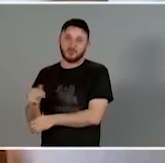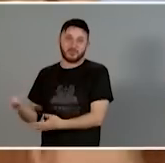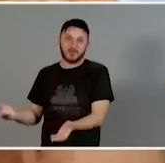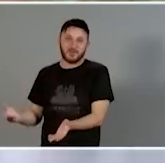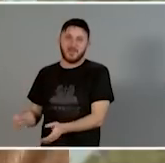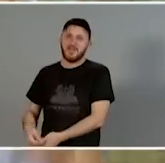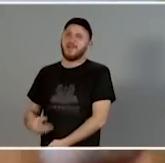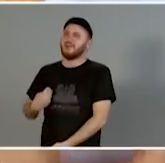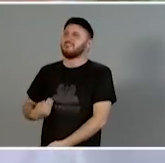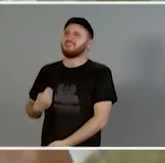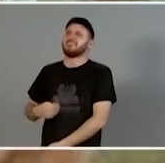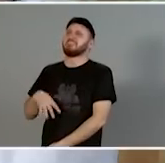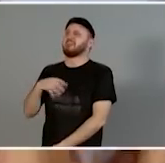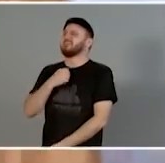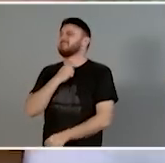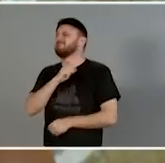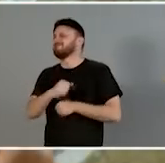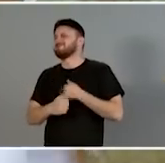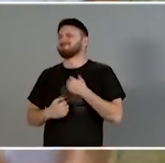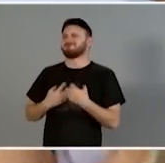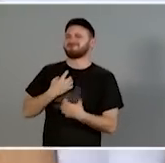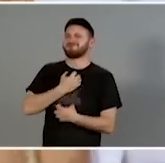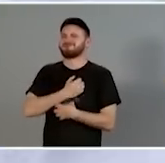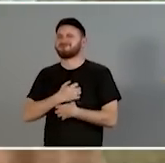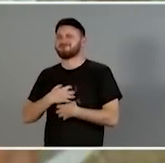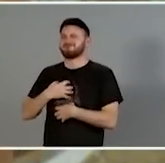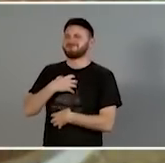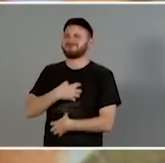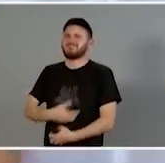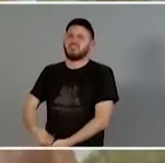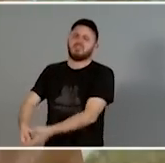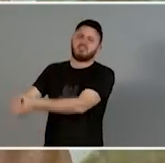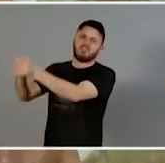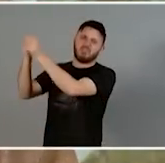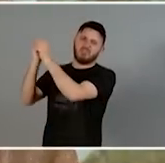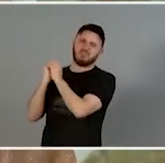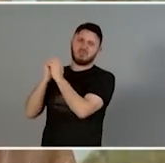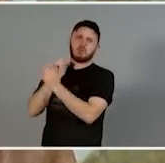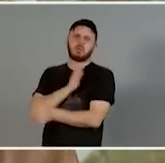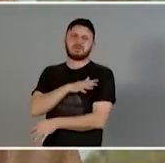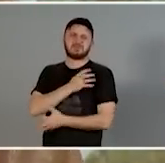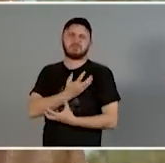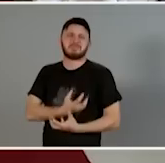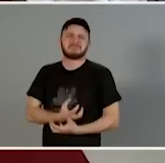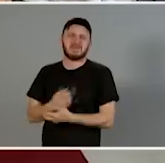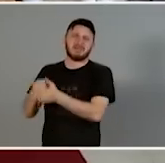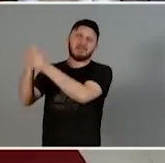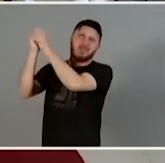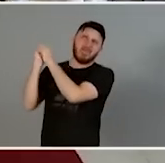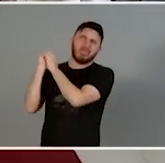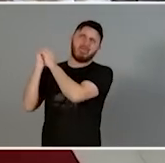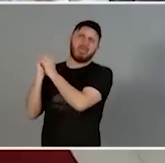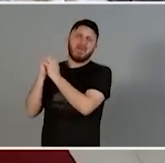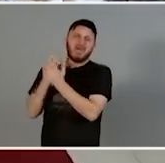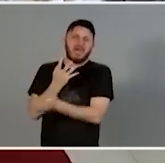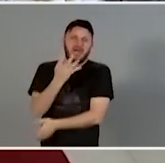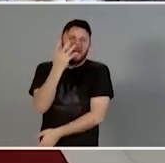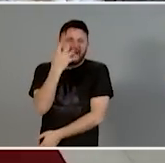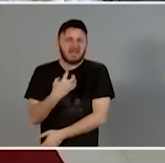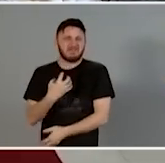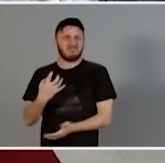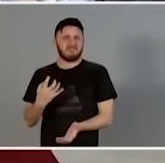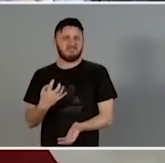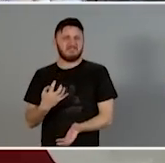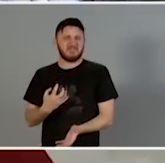de remorso, de lembrança, de coisa ruim, de mágoa no teu coração, de raiva daquela